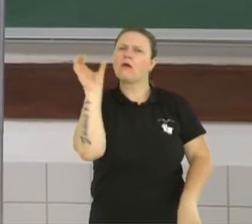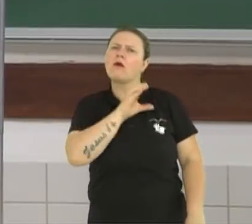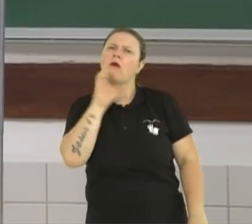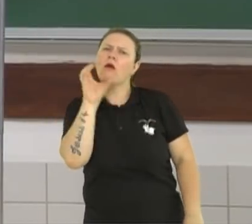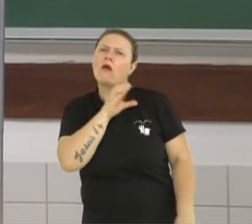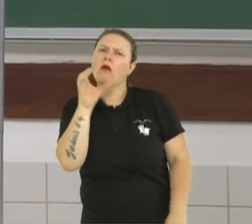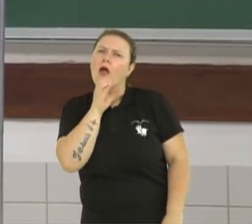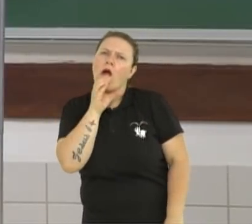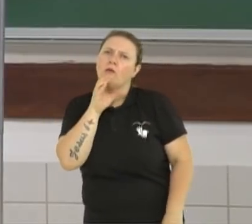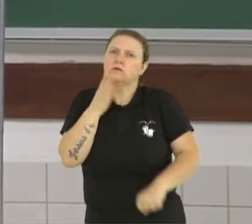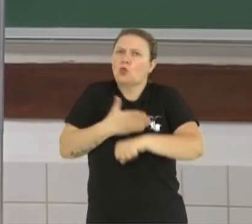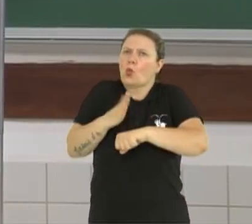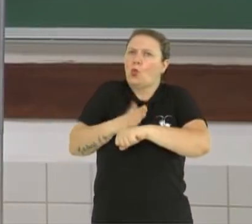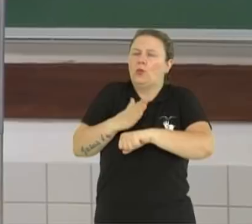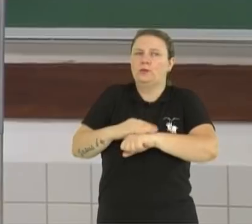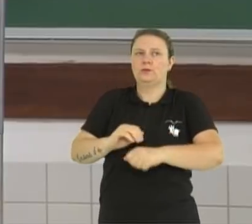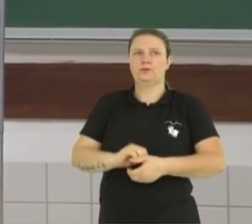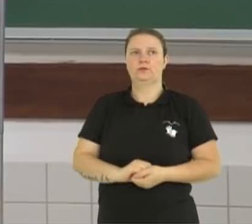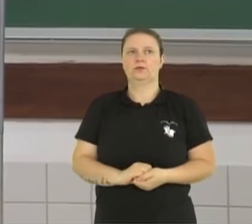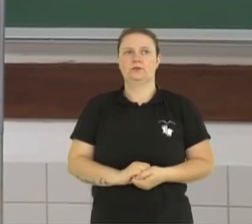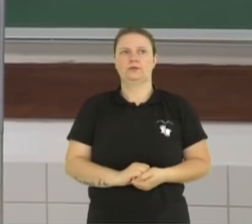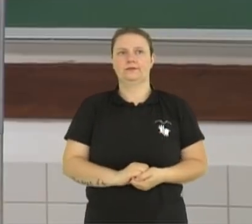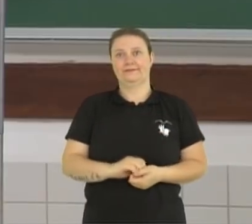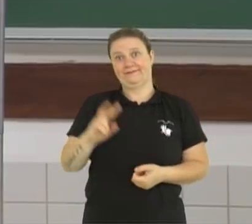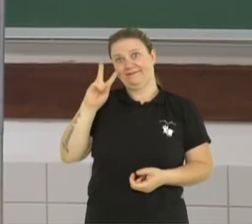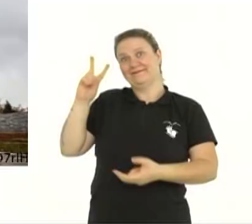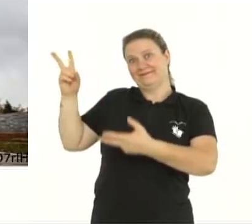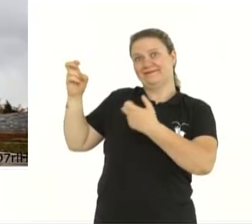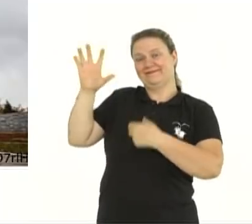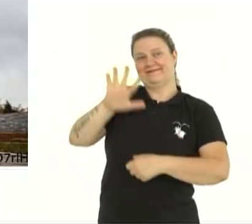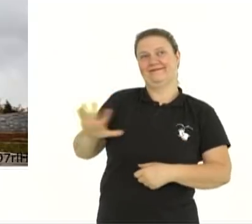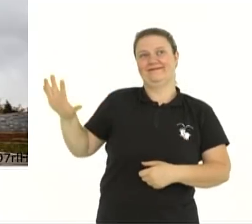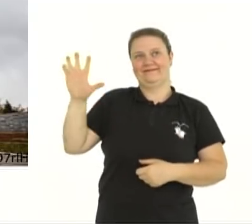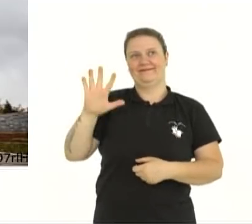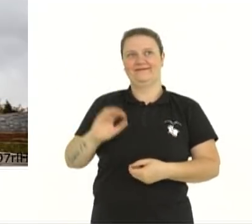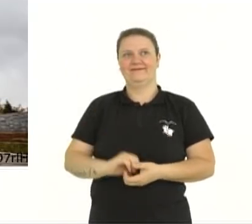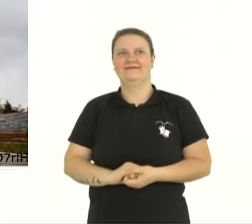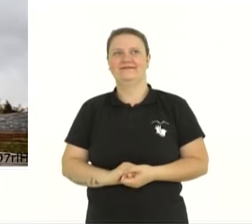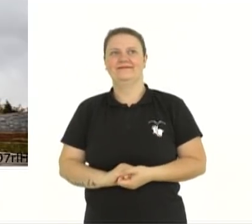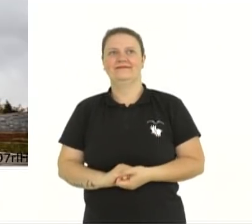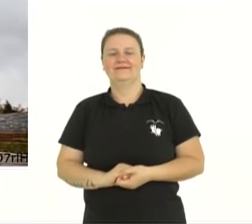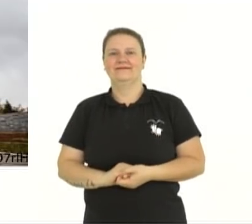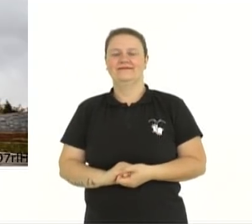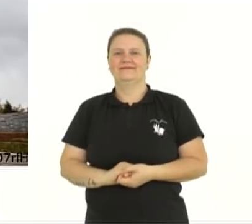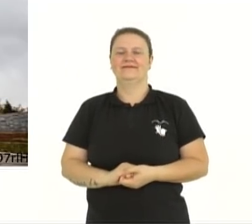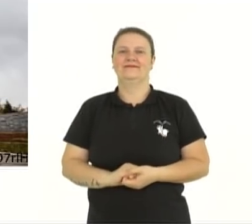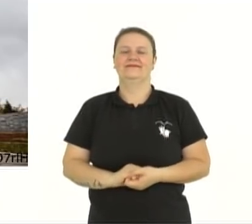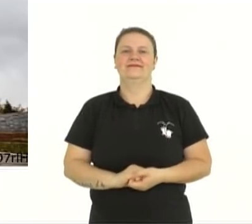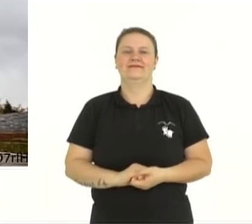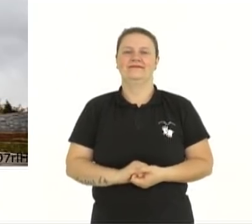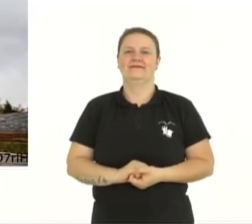sendo habilidosa. Tá? Aqui algumas imagens para vocês terem uma ideia.